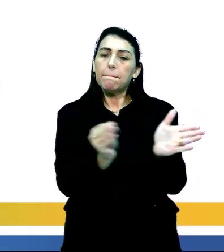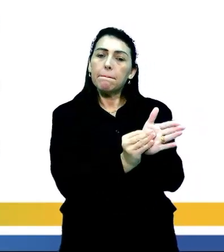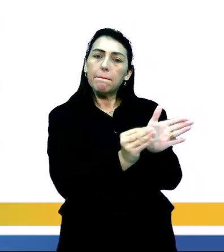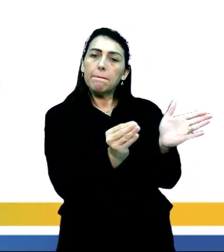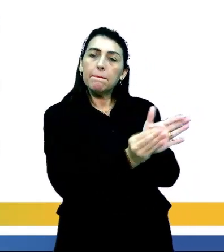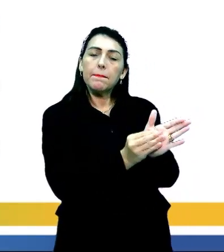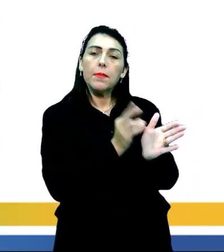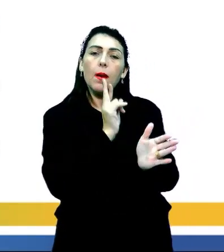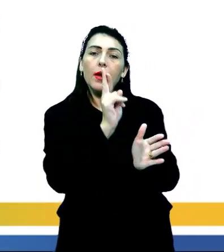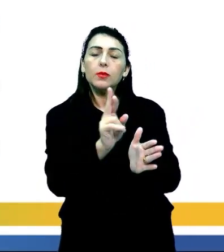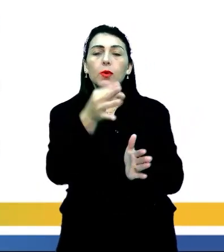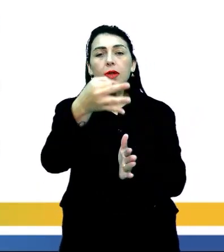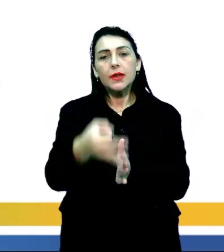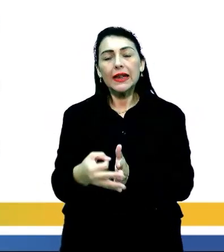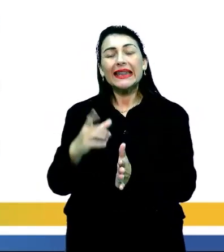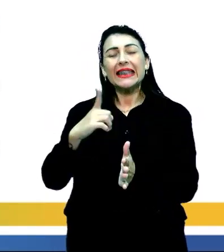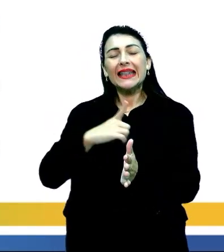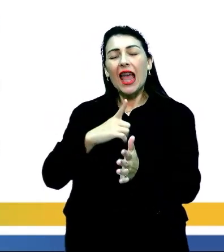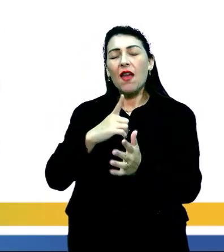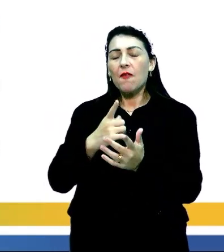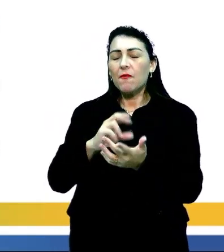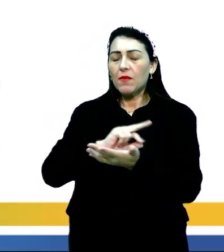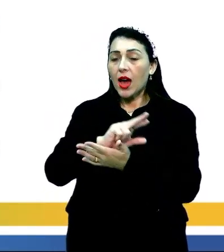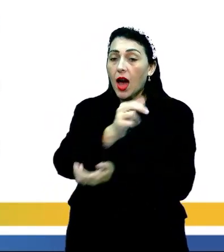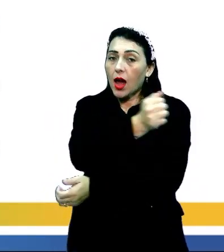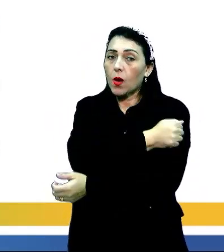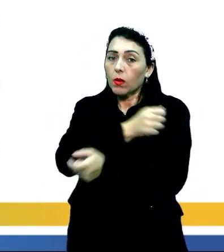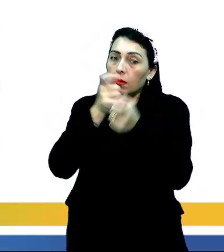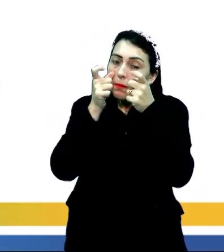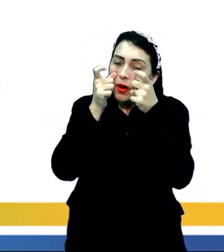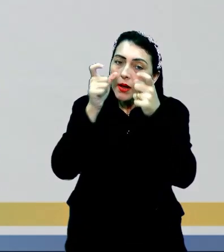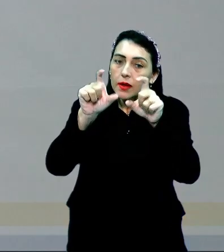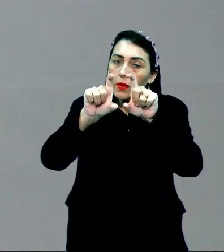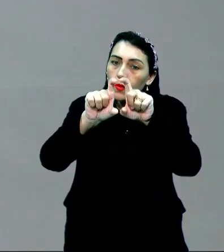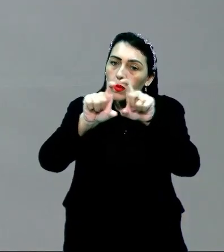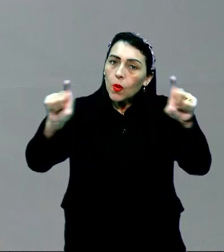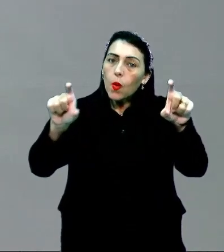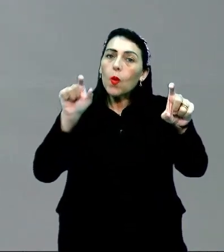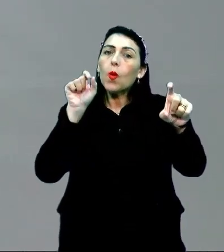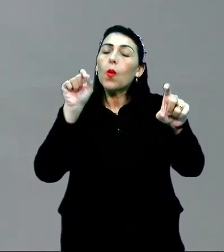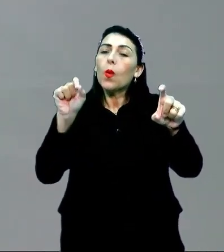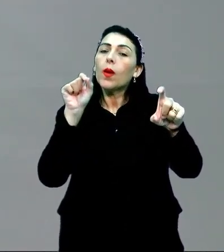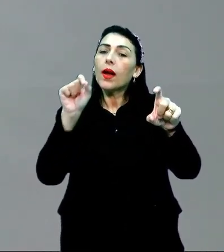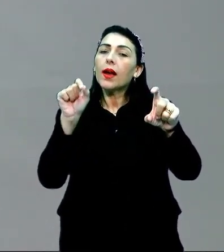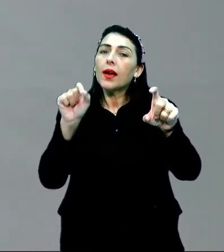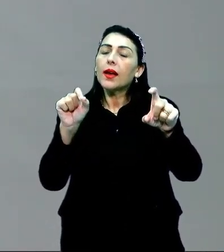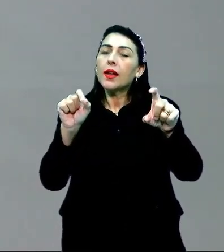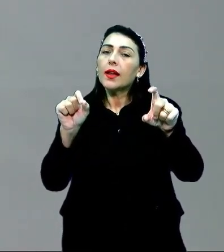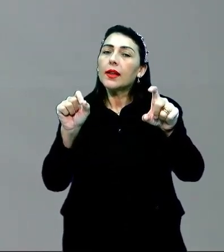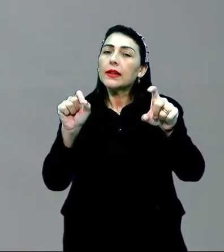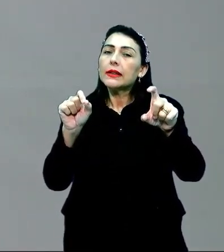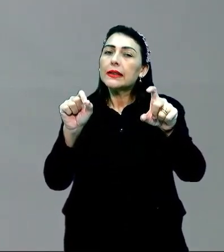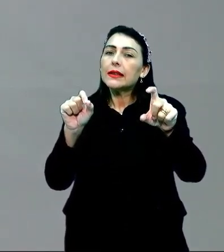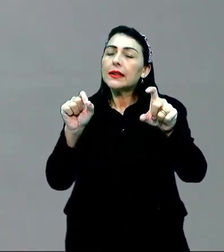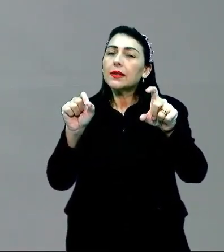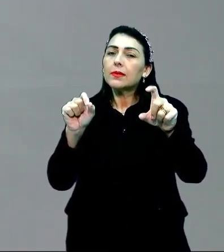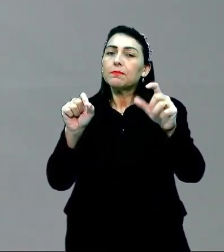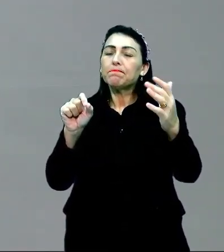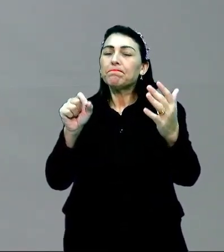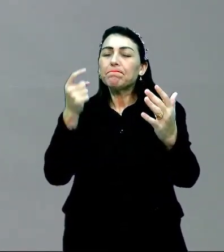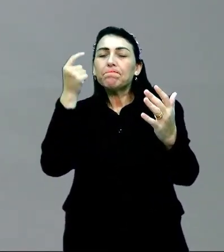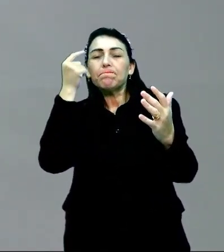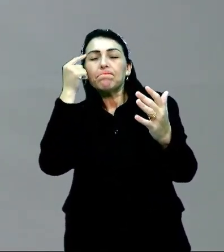alternativa correta aí como tem muita aluno que ele não presta atenção no enunciado o que que ele faz ele faz o cara crachá